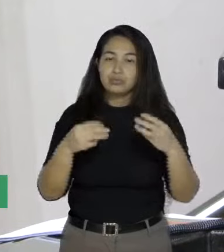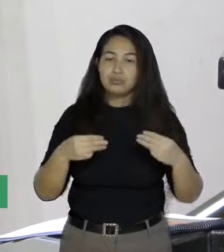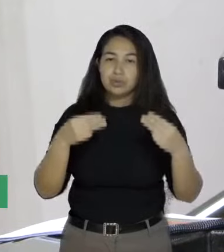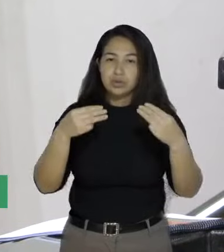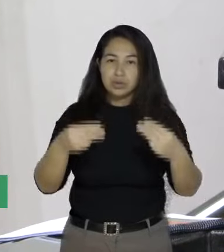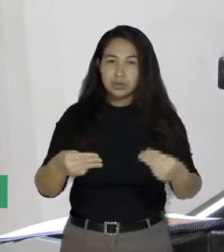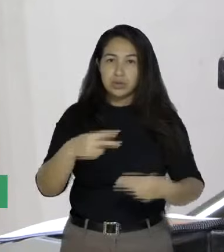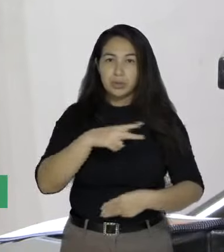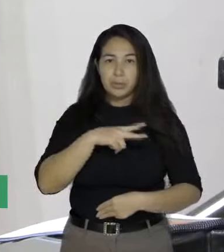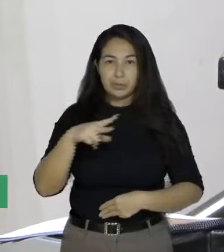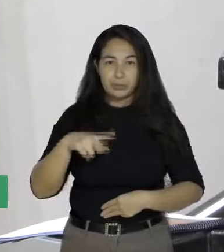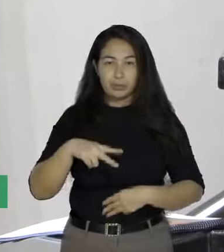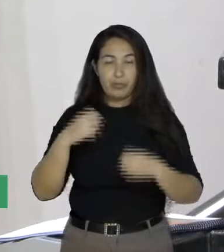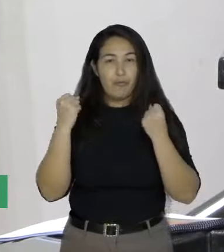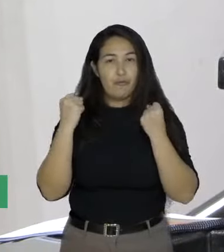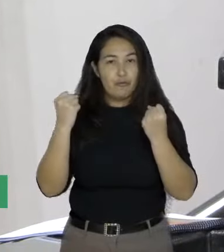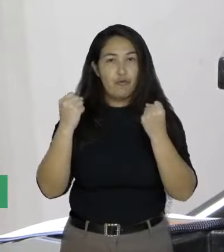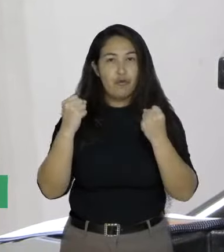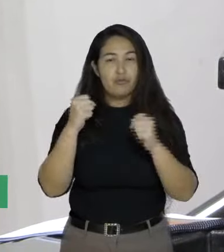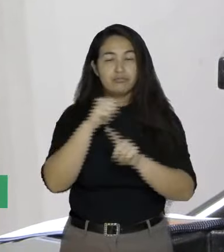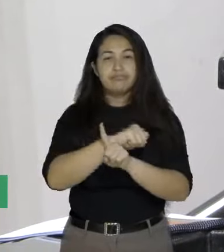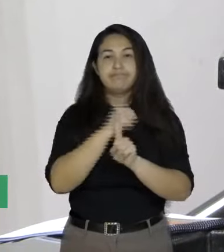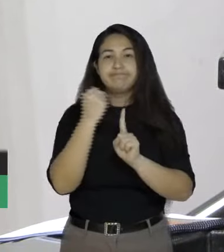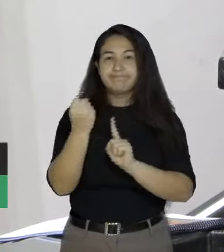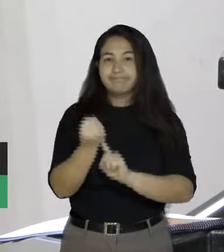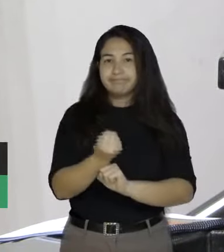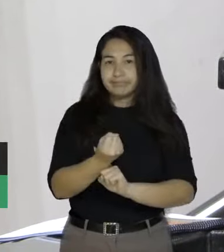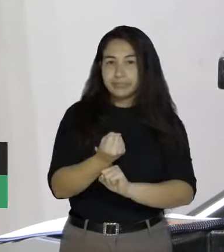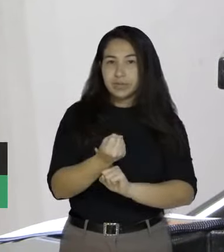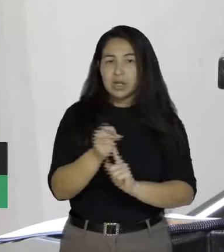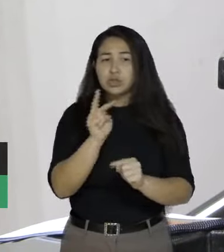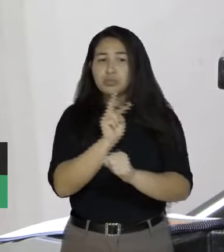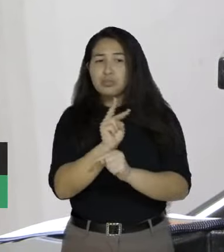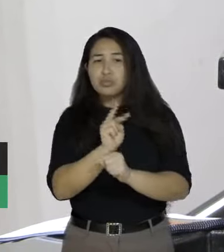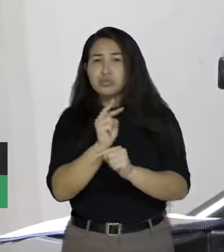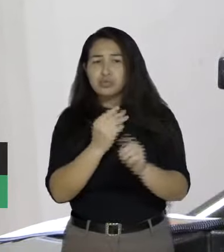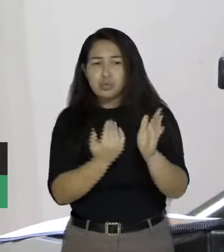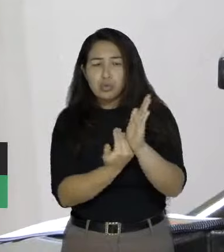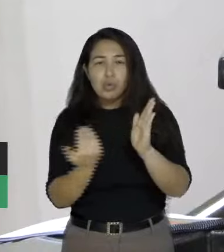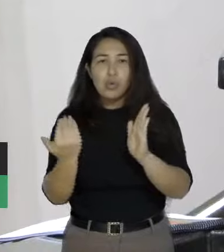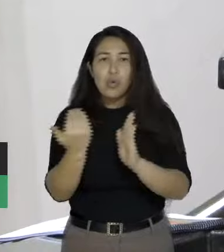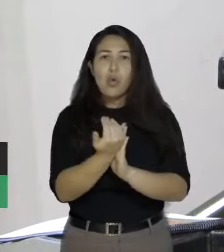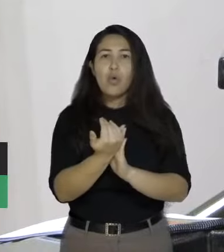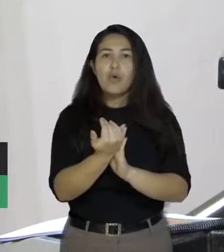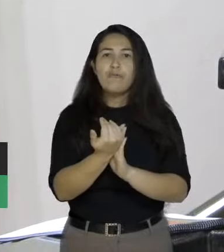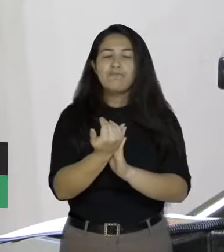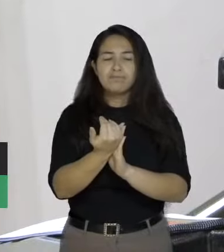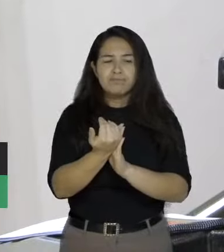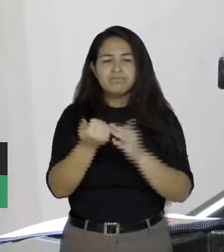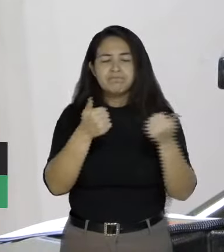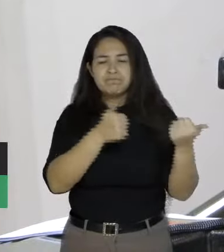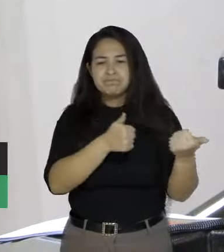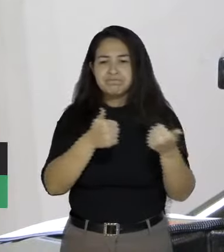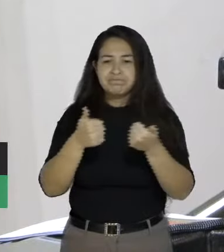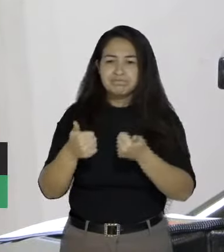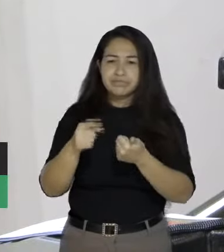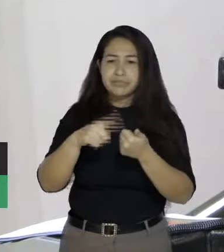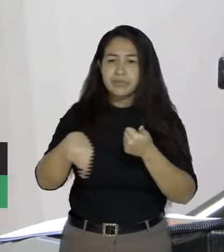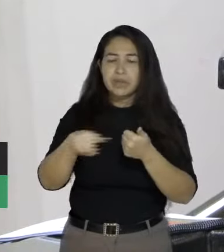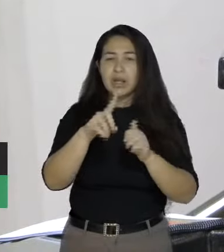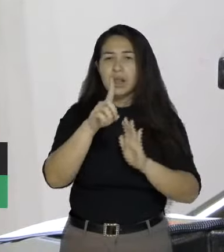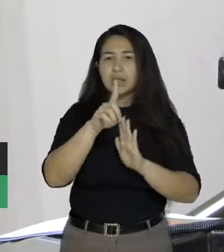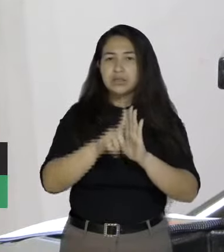forte e uma sociedade mais protegida mais tutelada em seus direitos